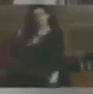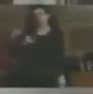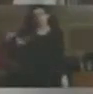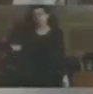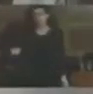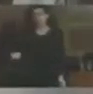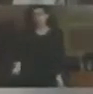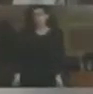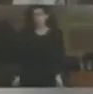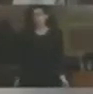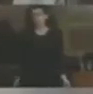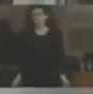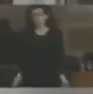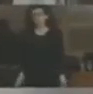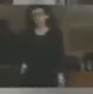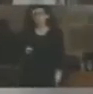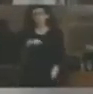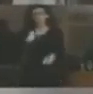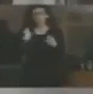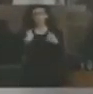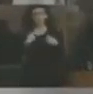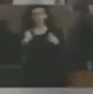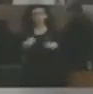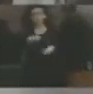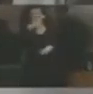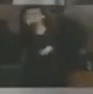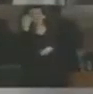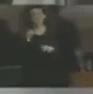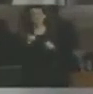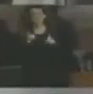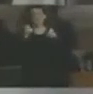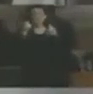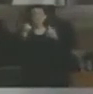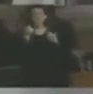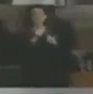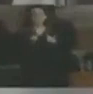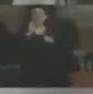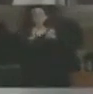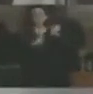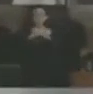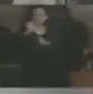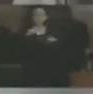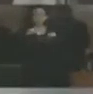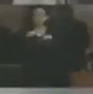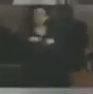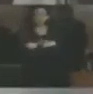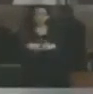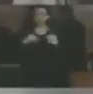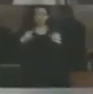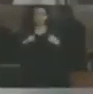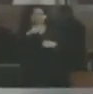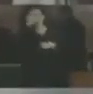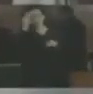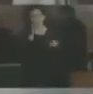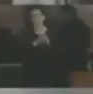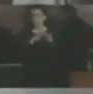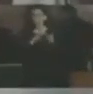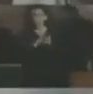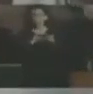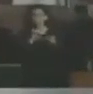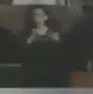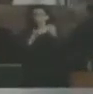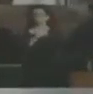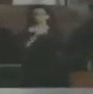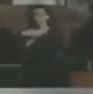fudido aqui não precisa entrar, não. Nós precisamos de gringo com dinheiro para montar empresa aqui e dar emprego para gente. Agora, pobre,